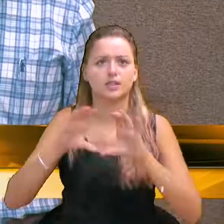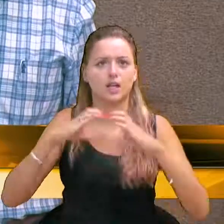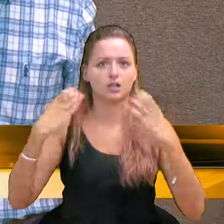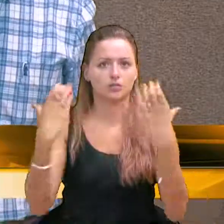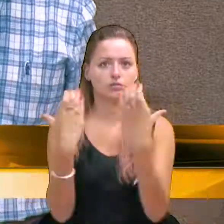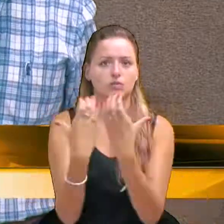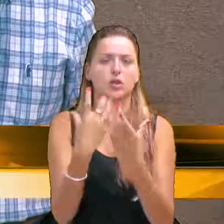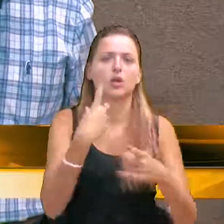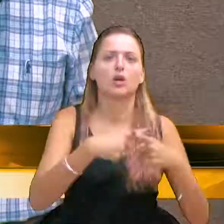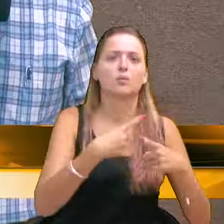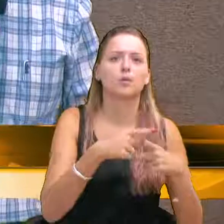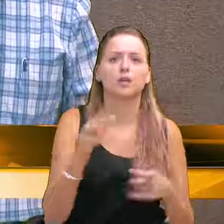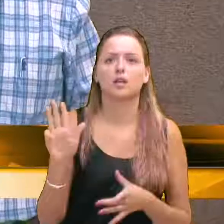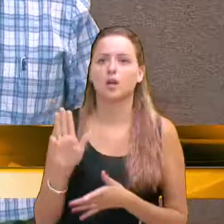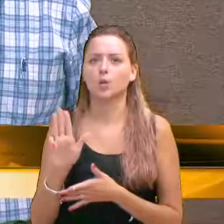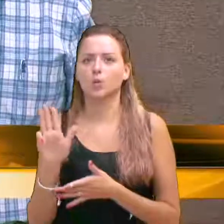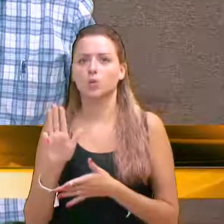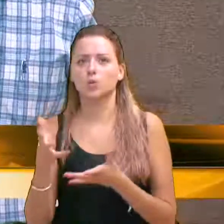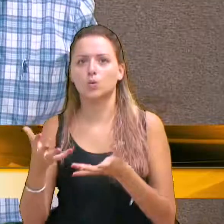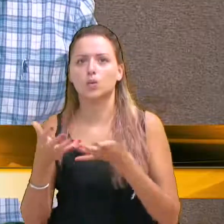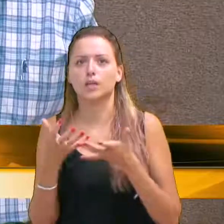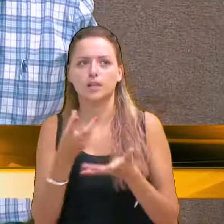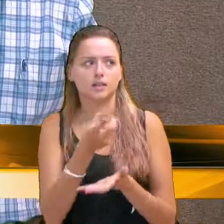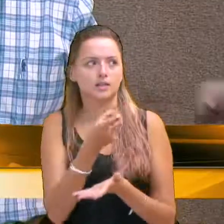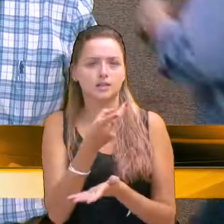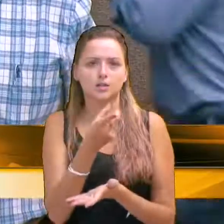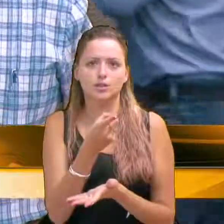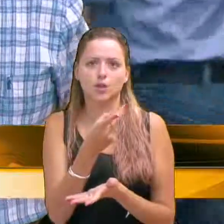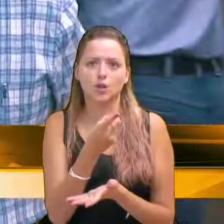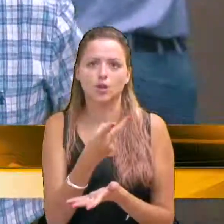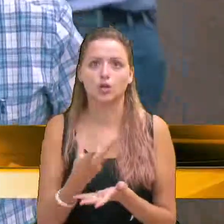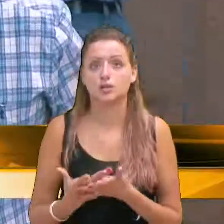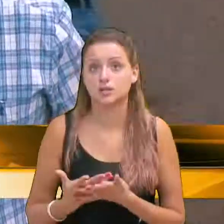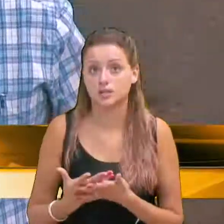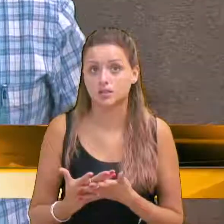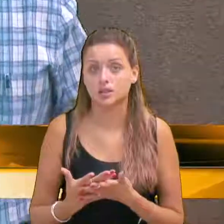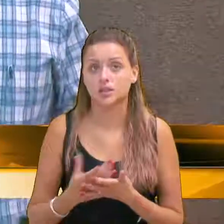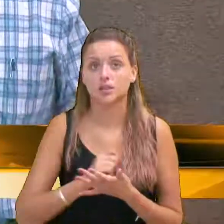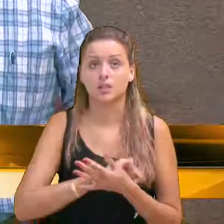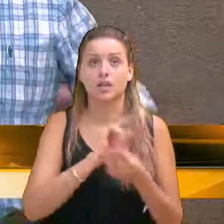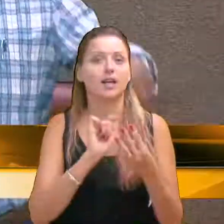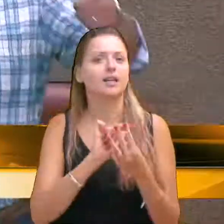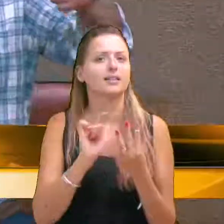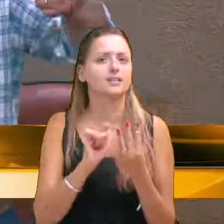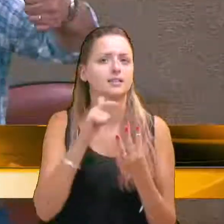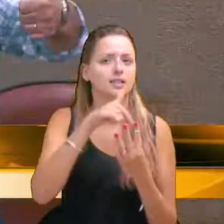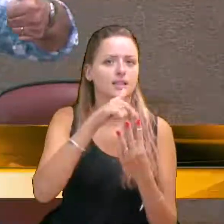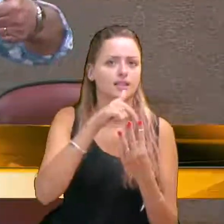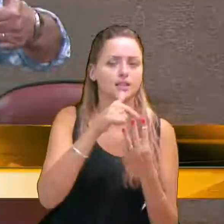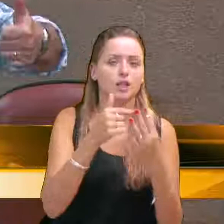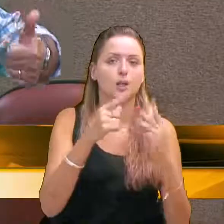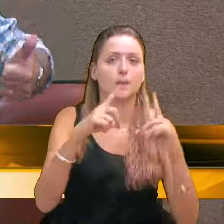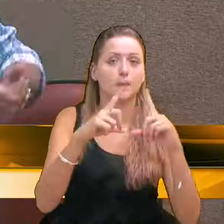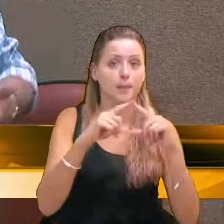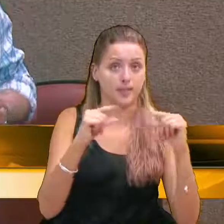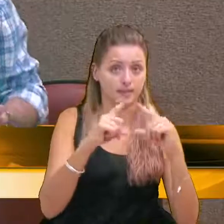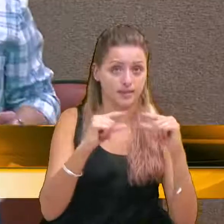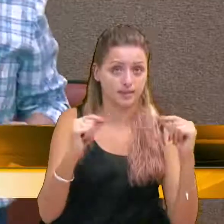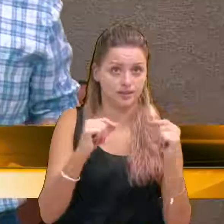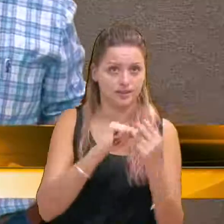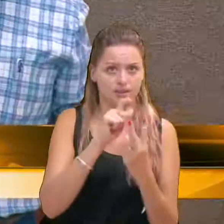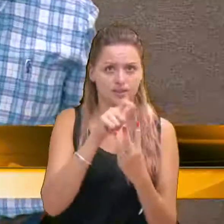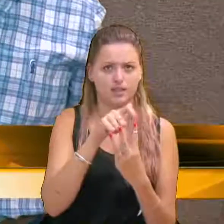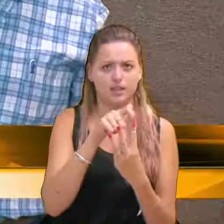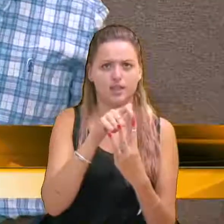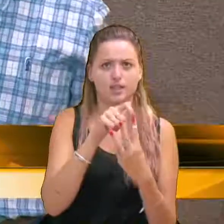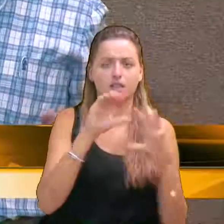Lula fez de tudo para ter 12? E sabem quais eram as 3? Brasília, com